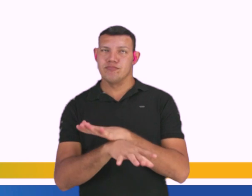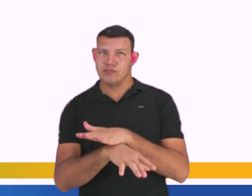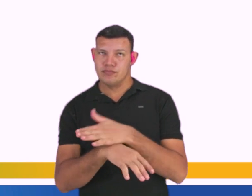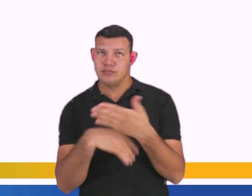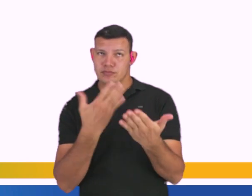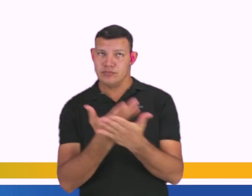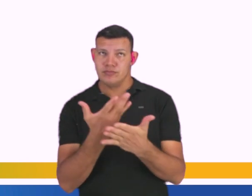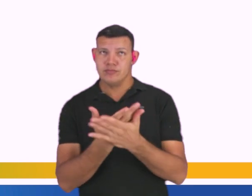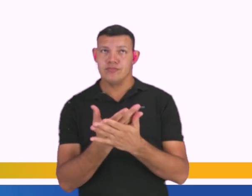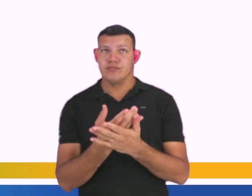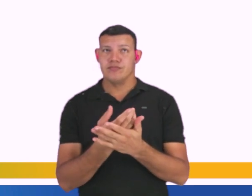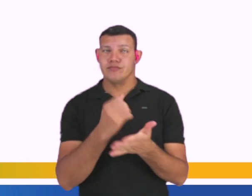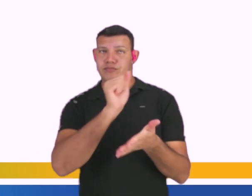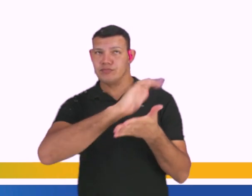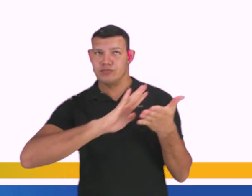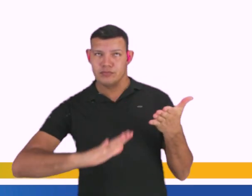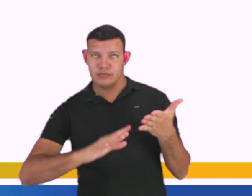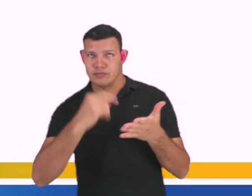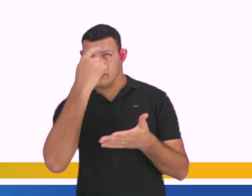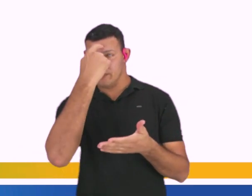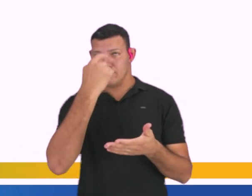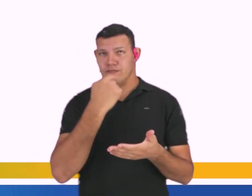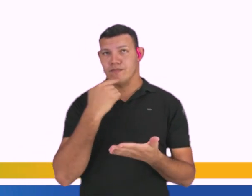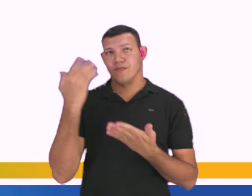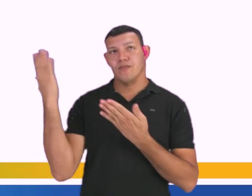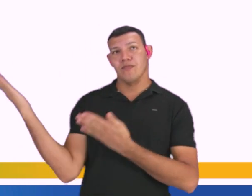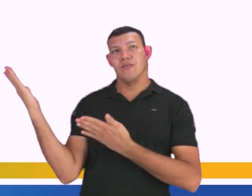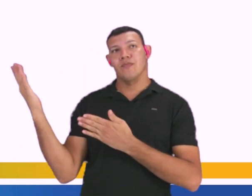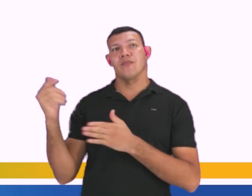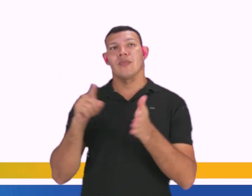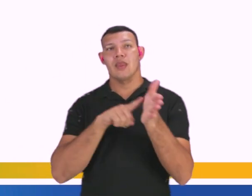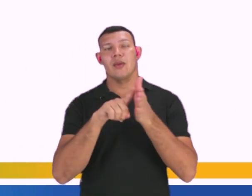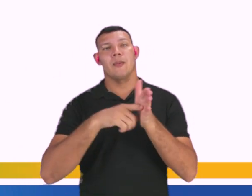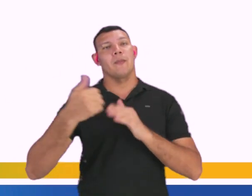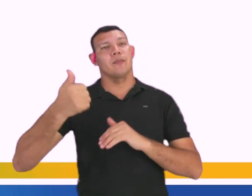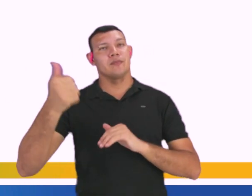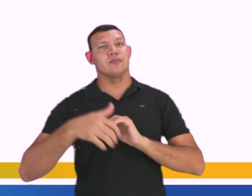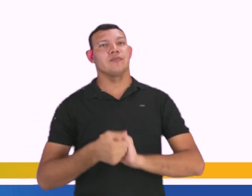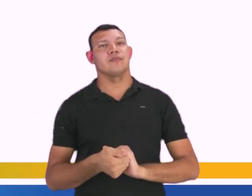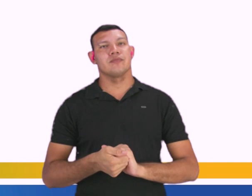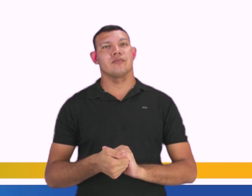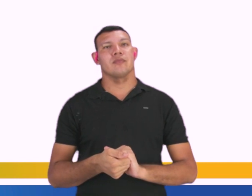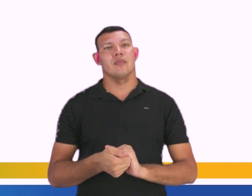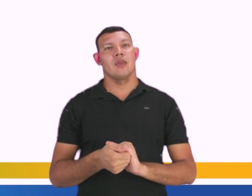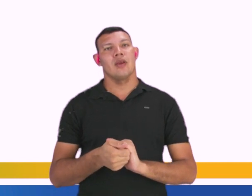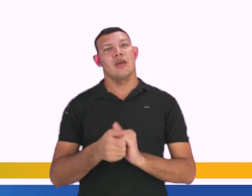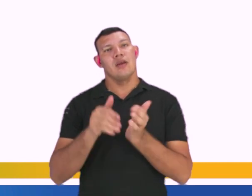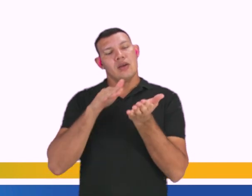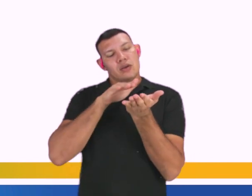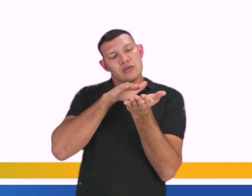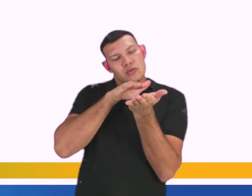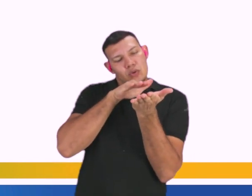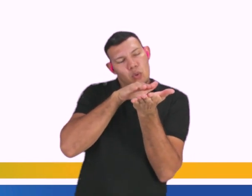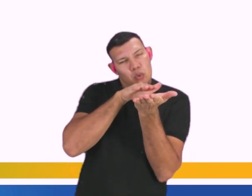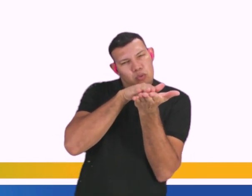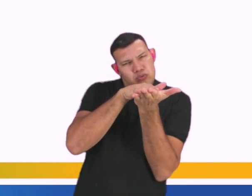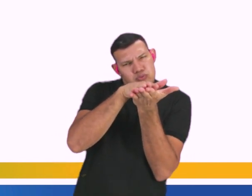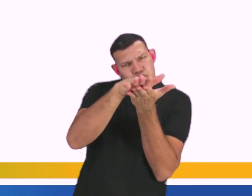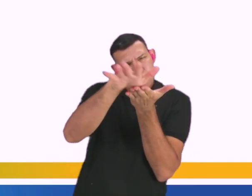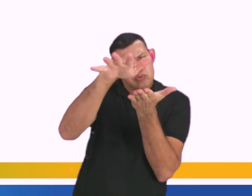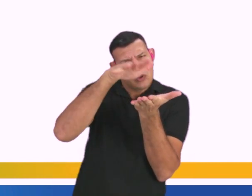ali. Você olha essa imagem, aí na primeira questão, e diz assim: um escoamento supersônico